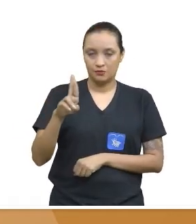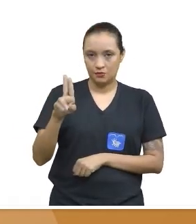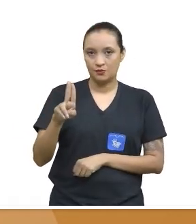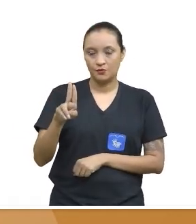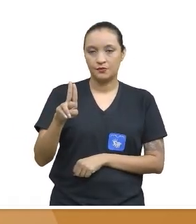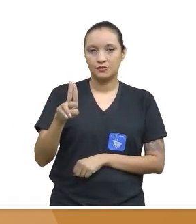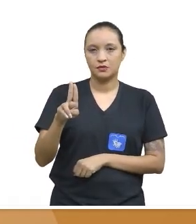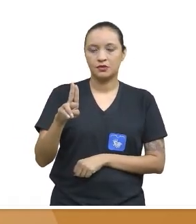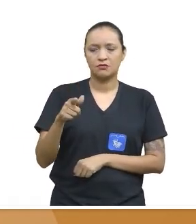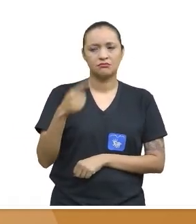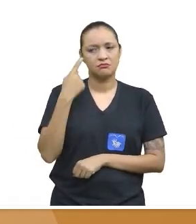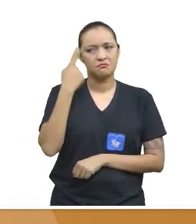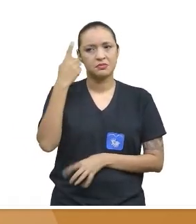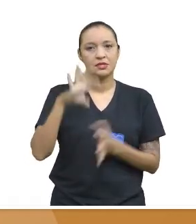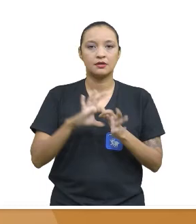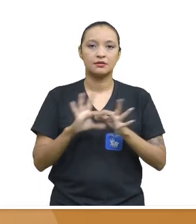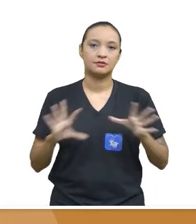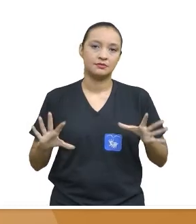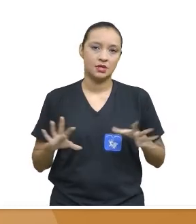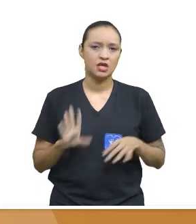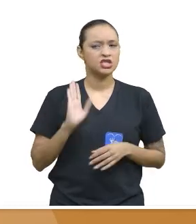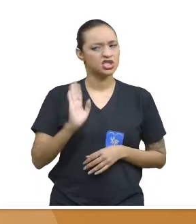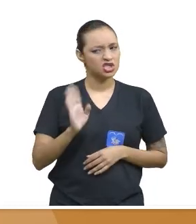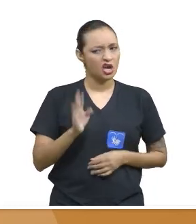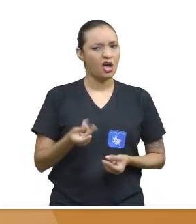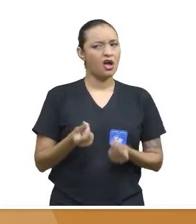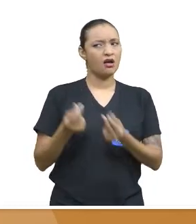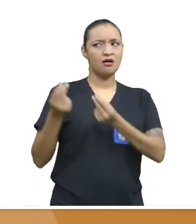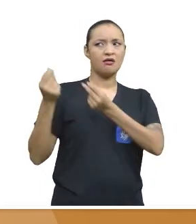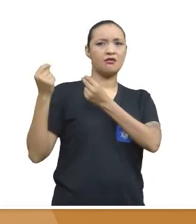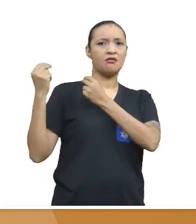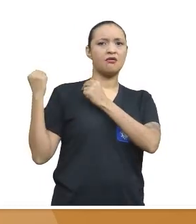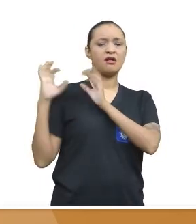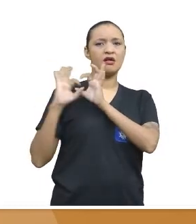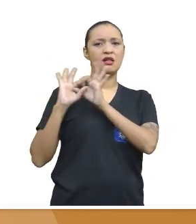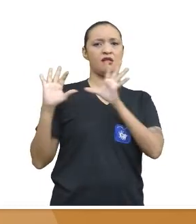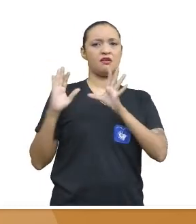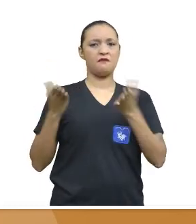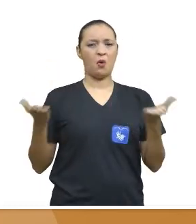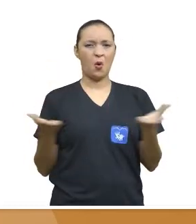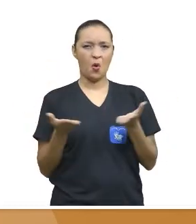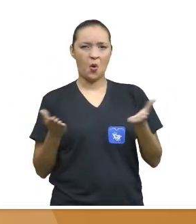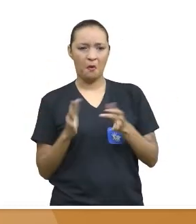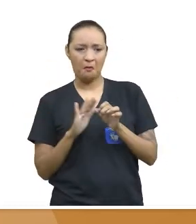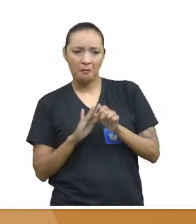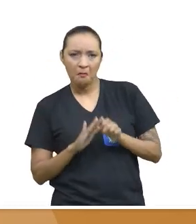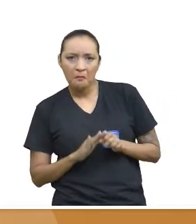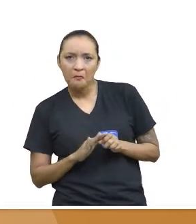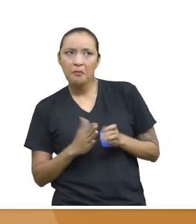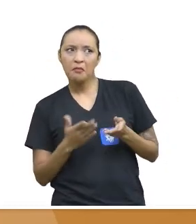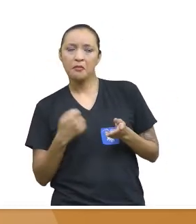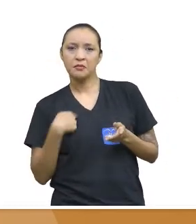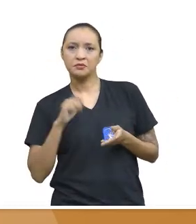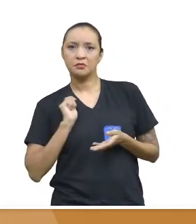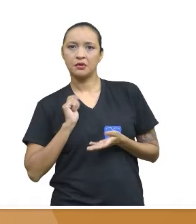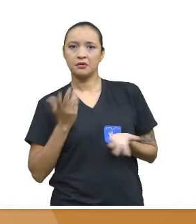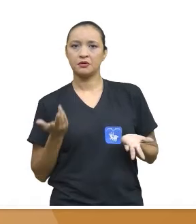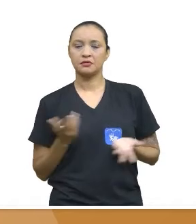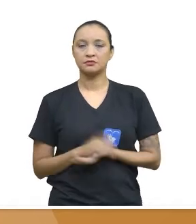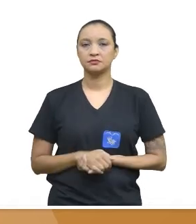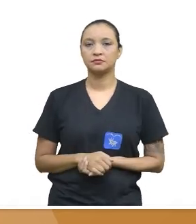fomos um poderoso império, por que hoje estamos de joelho perante a Espanha? Então, a partir de